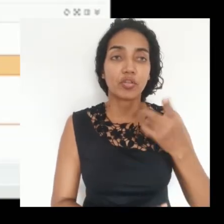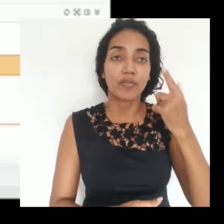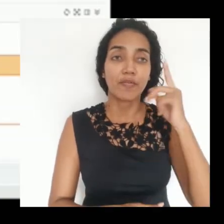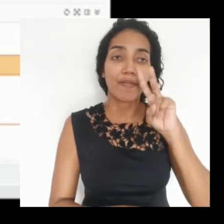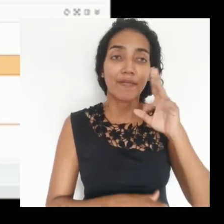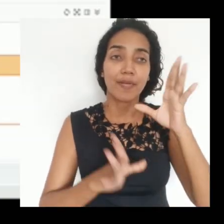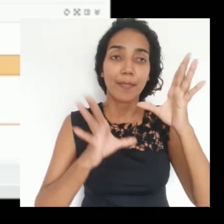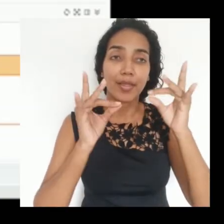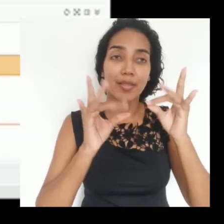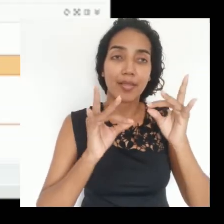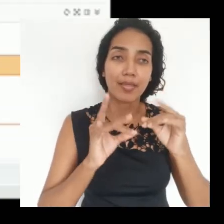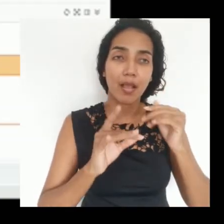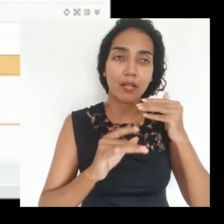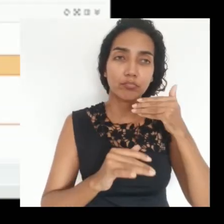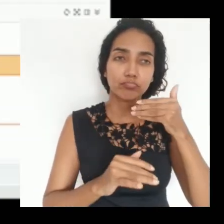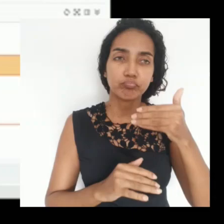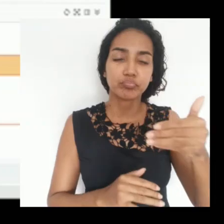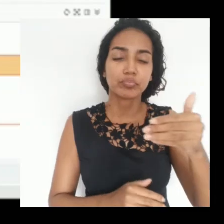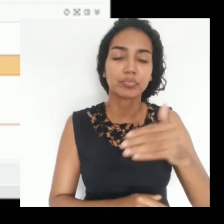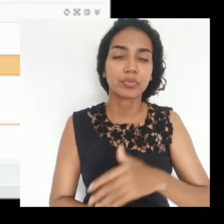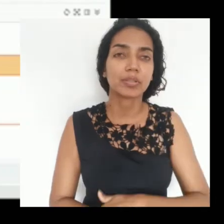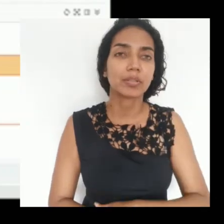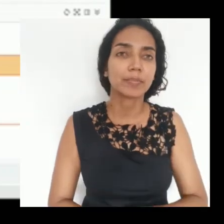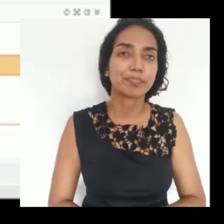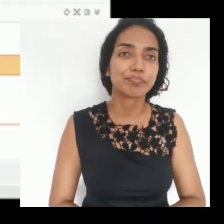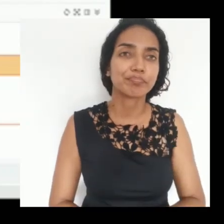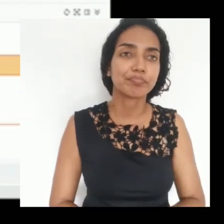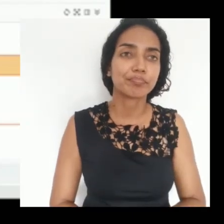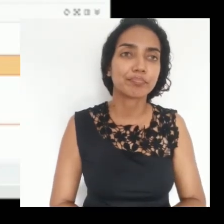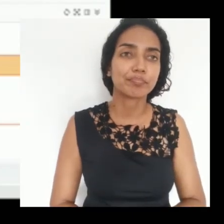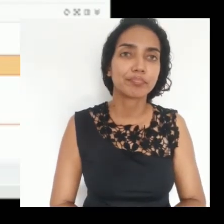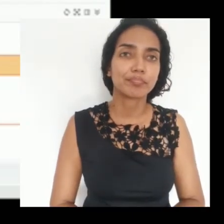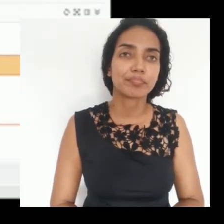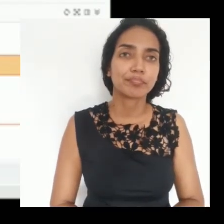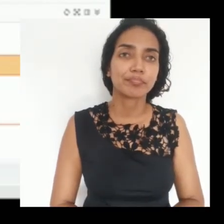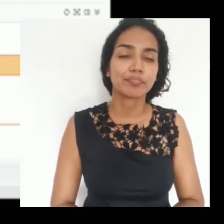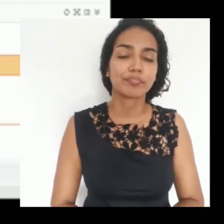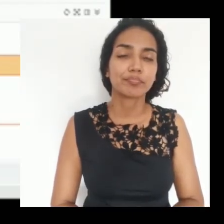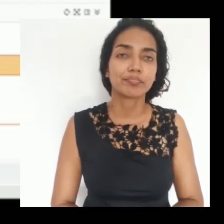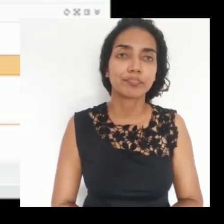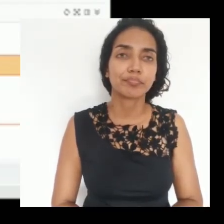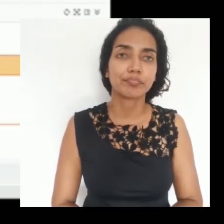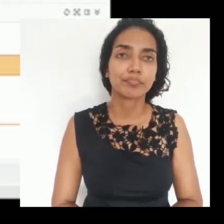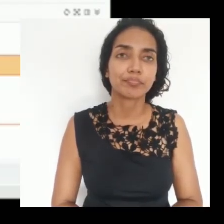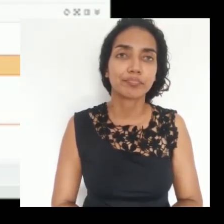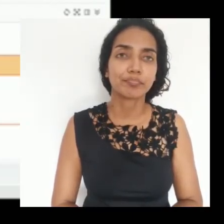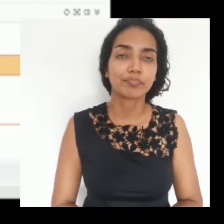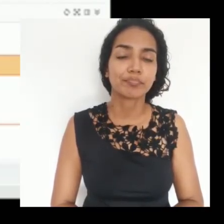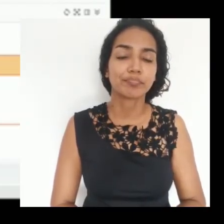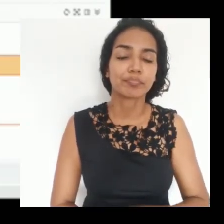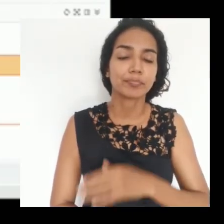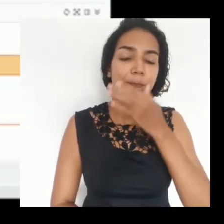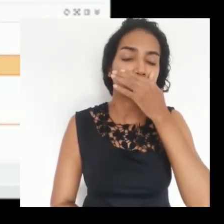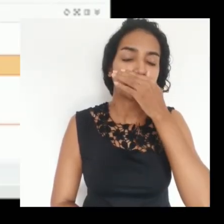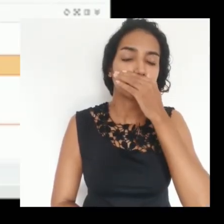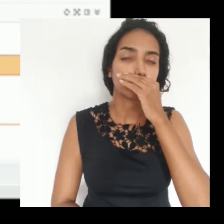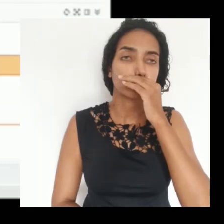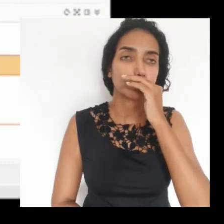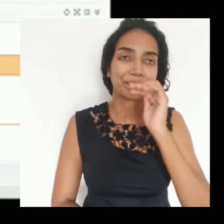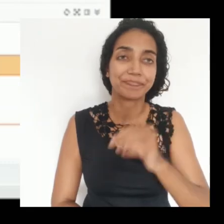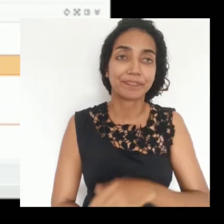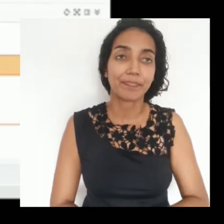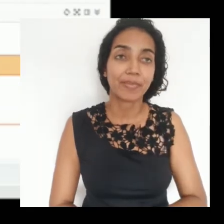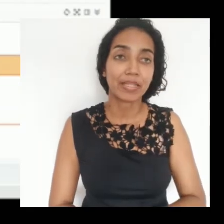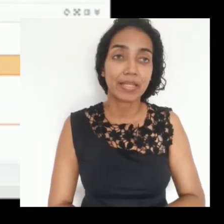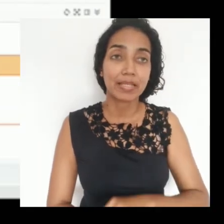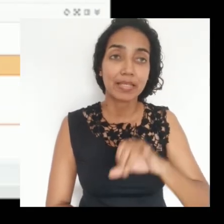mas a implementação aqui poderia ser essa daqui, a abordagem mais comum. Ou seja, se eu deletar um departamento, se